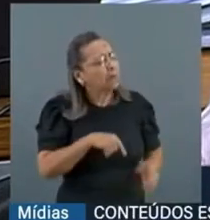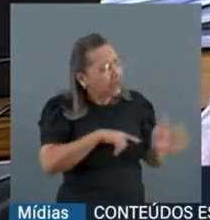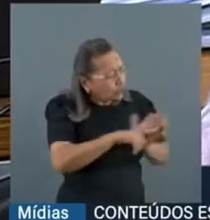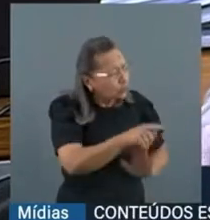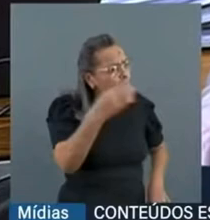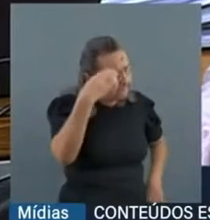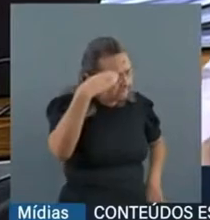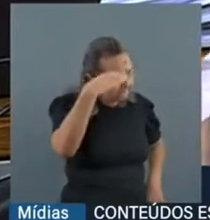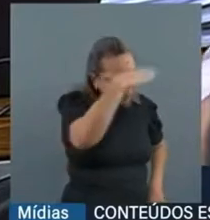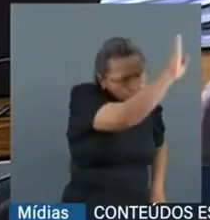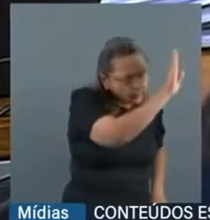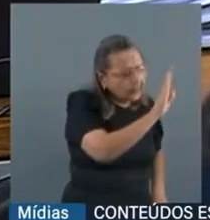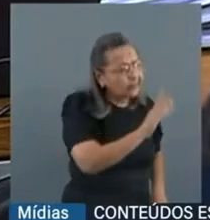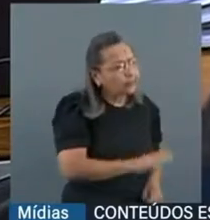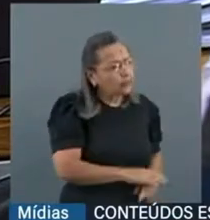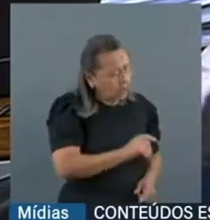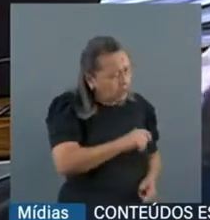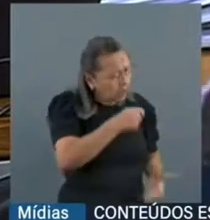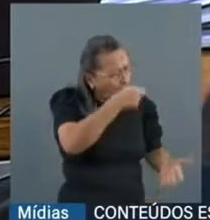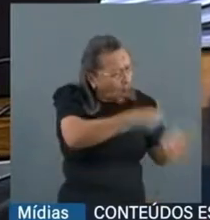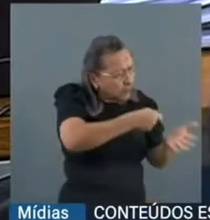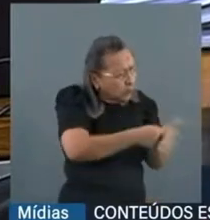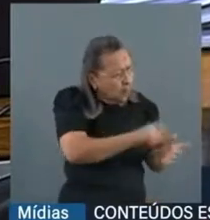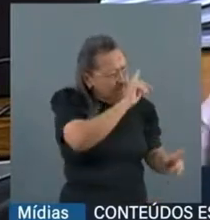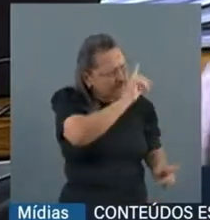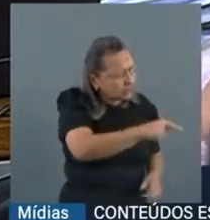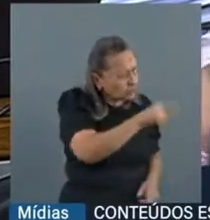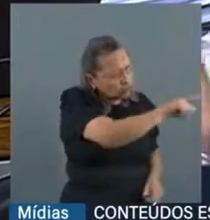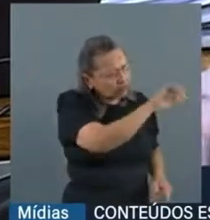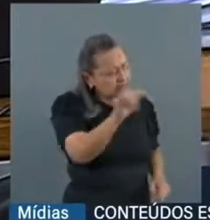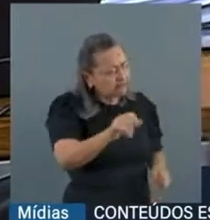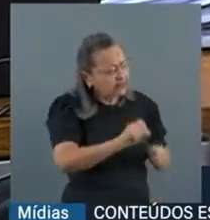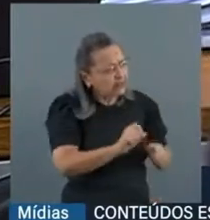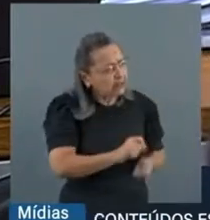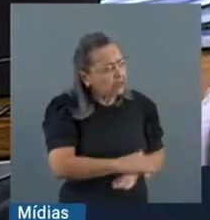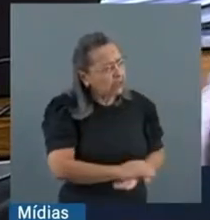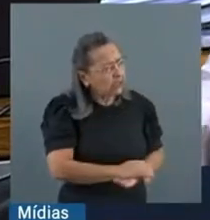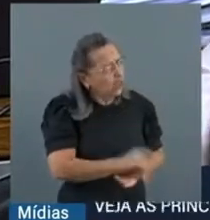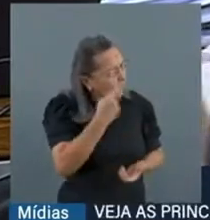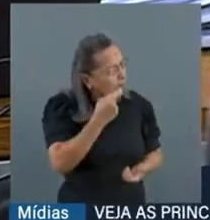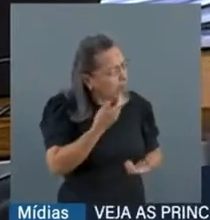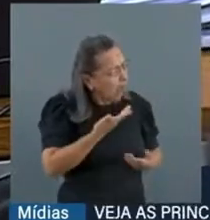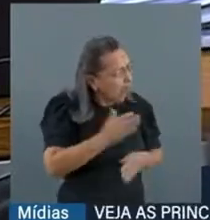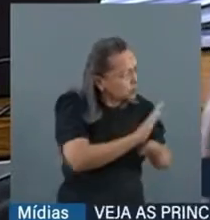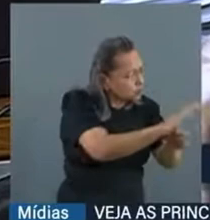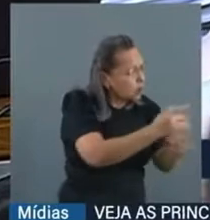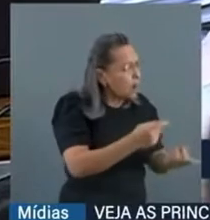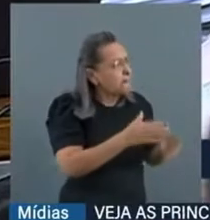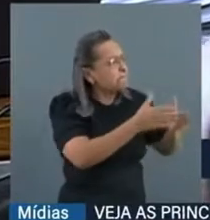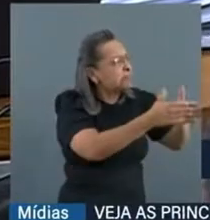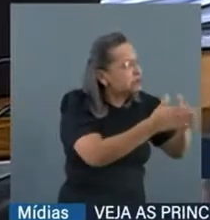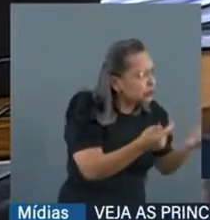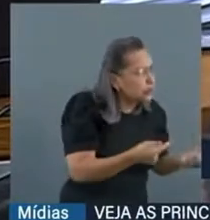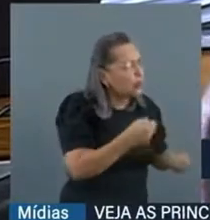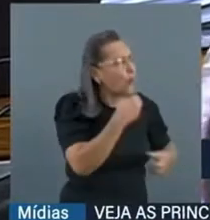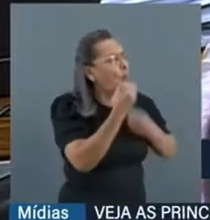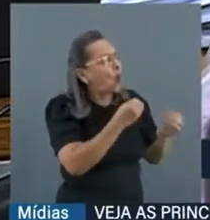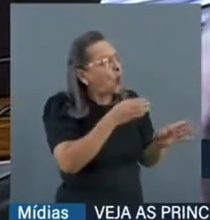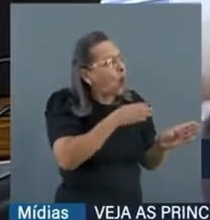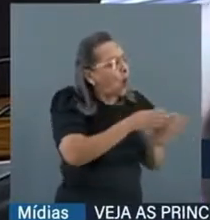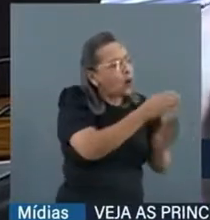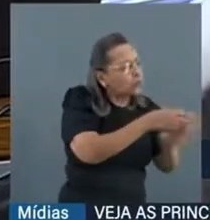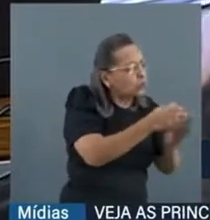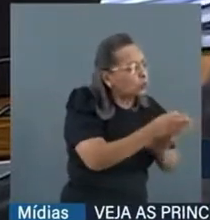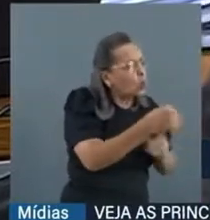bolsonaro ele forçou vocês é incitou vocês pediu a vocês orientou